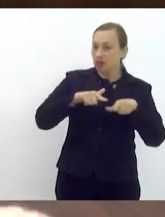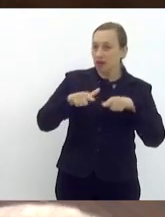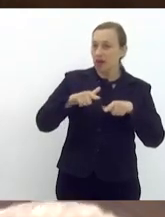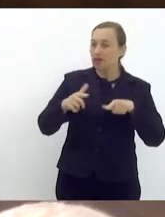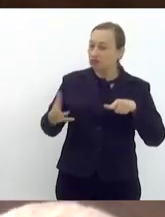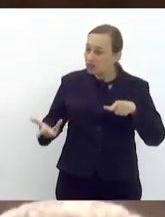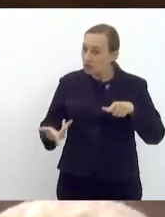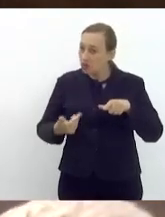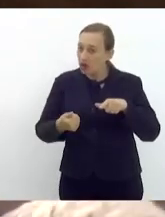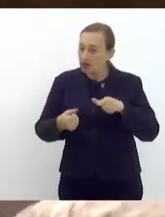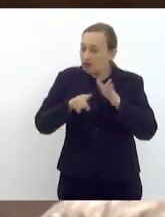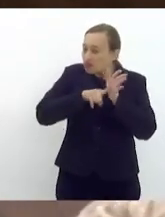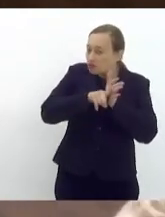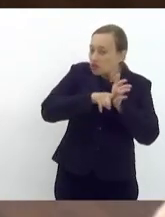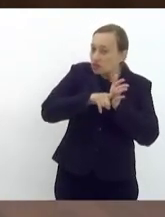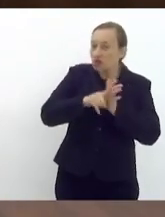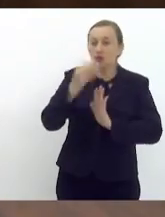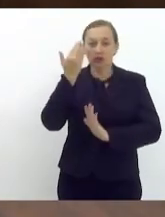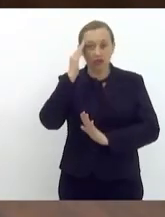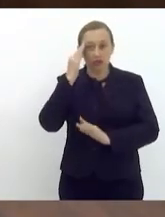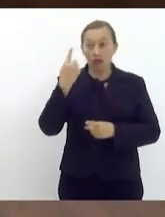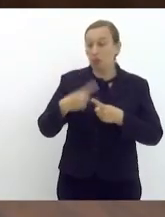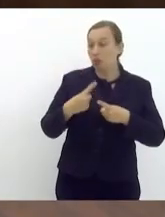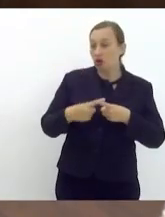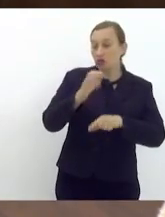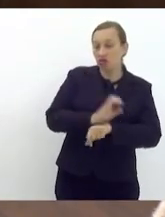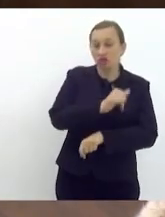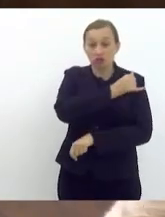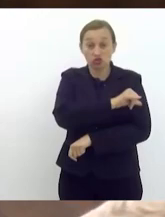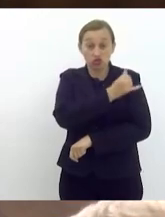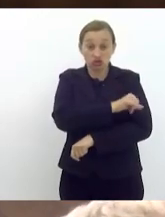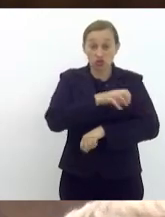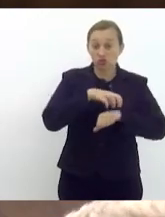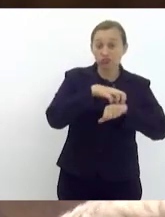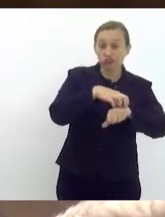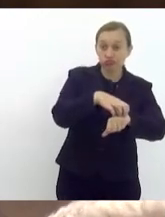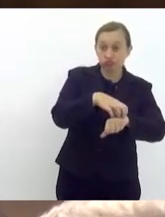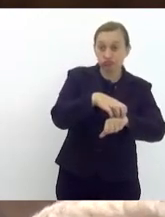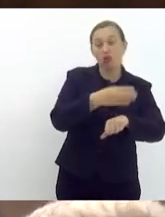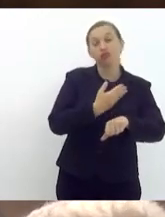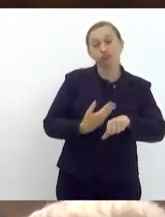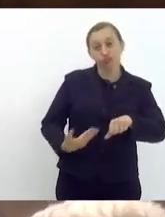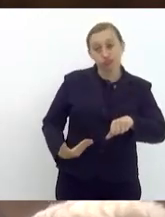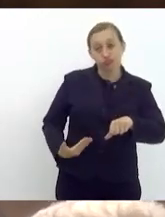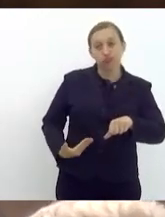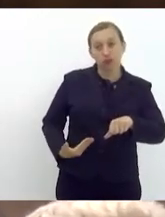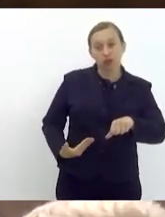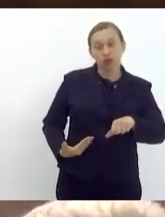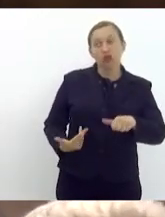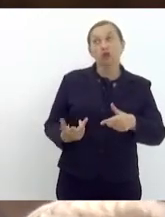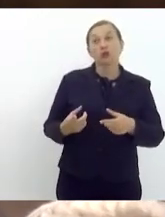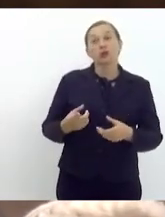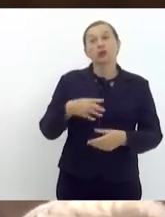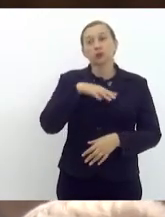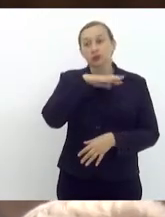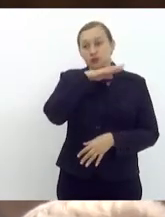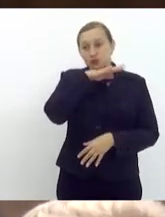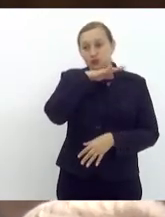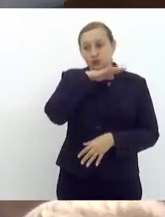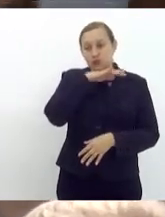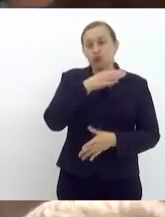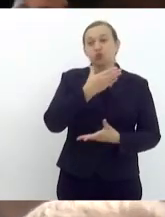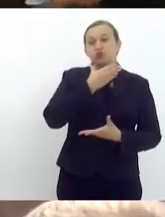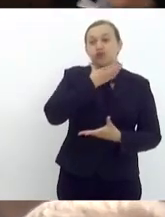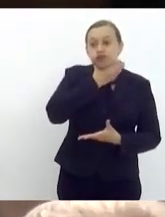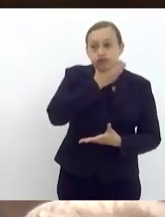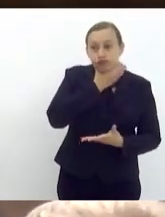fiscalização, de muito entendimento, porque o Estado do Rio de Janeiro, o transporte coletivo, passa por uma grave crise em todos os